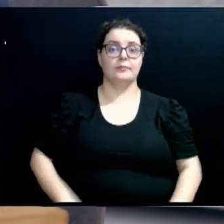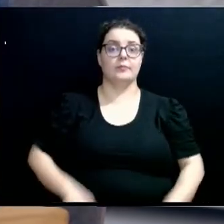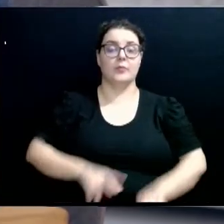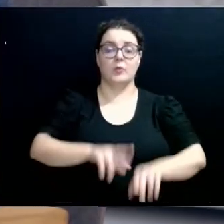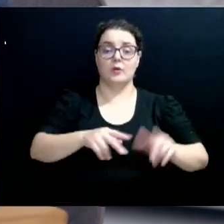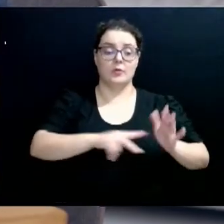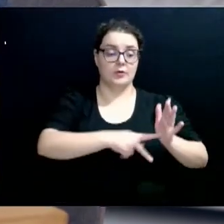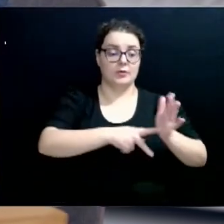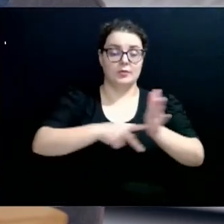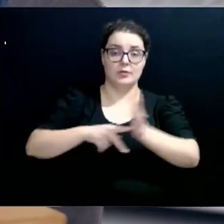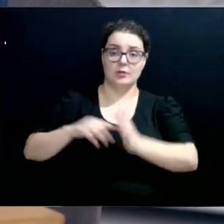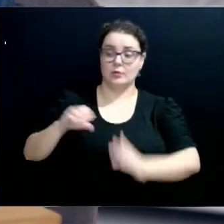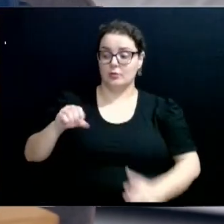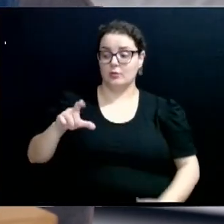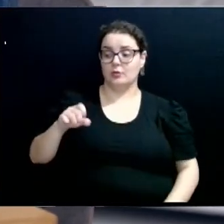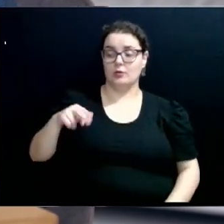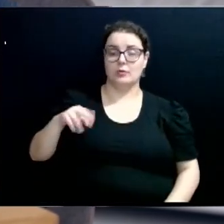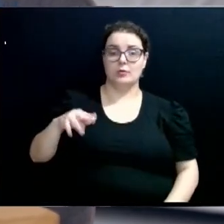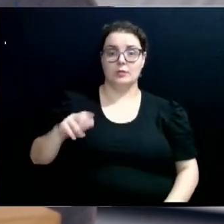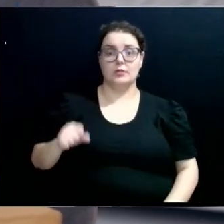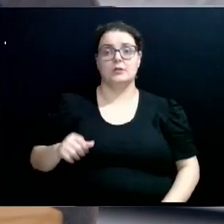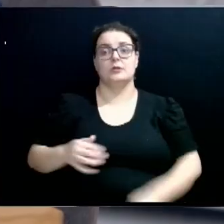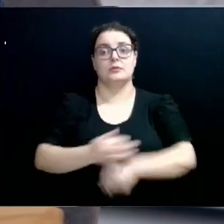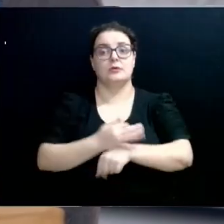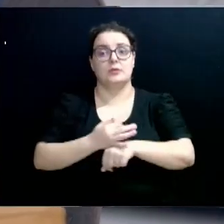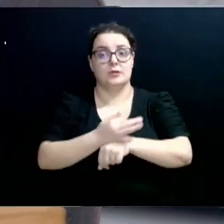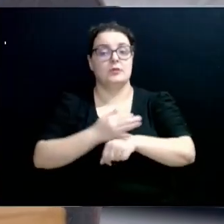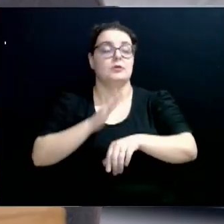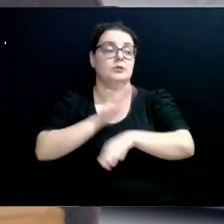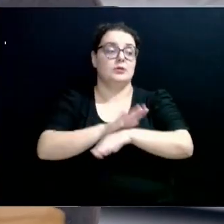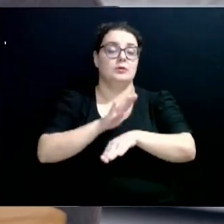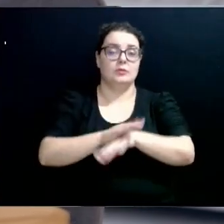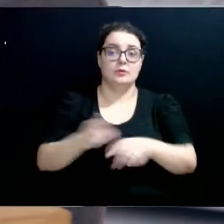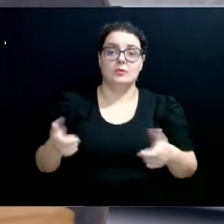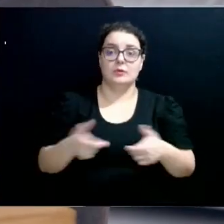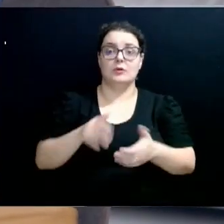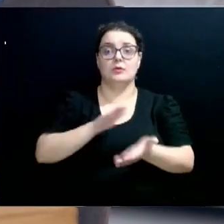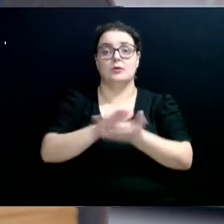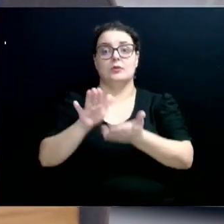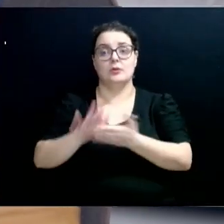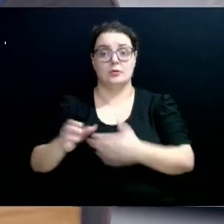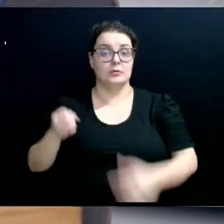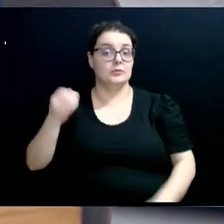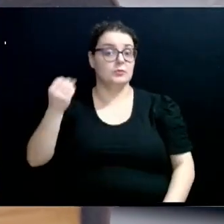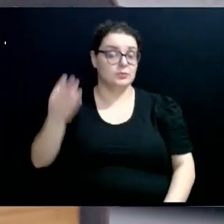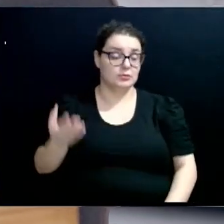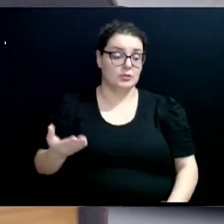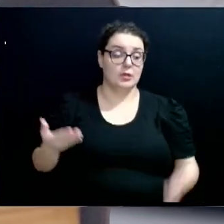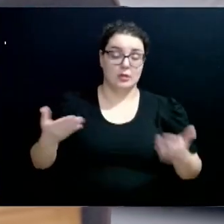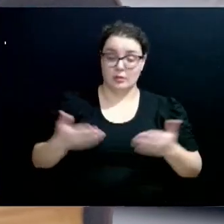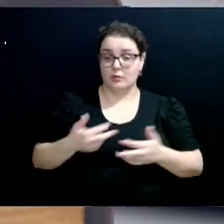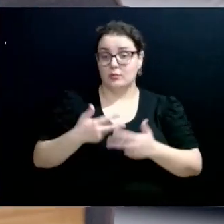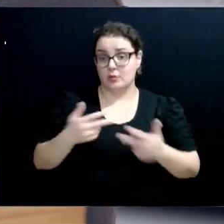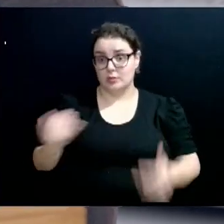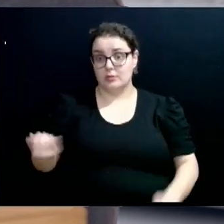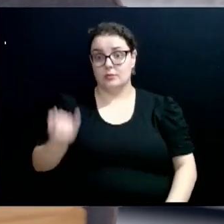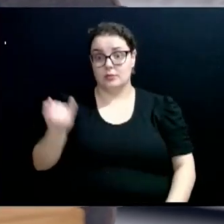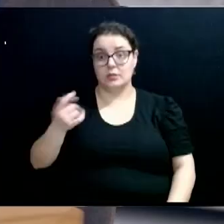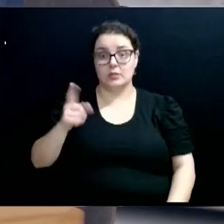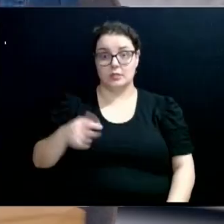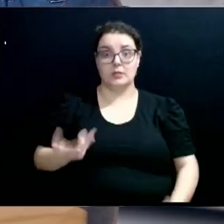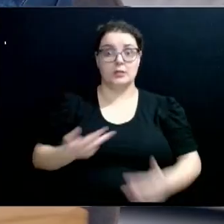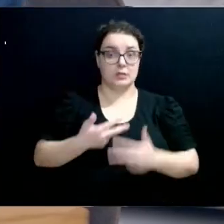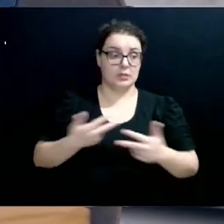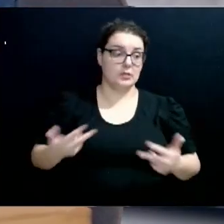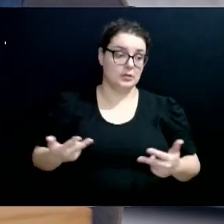muitos sindicatos têm suas colônias de férias, isso ajuda bastante a reduzir os gastos com a viagem. Agora, uma coisa